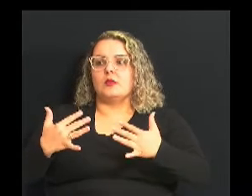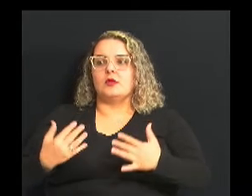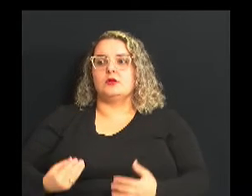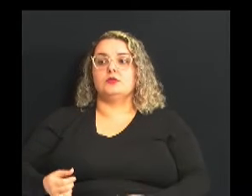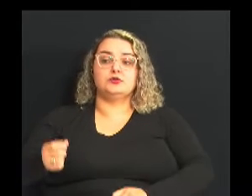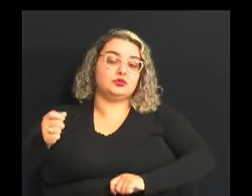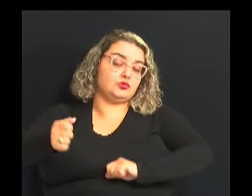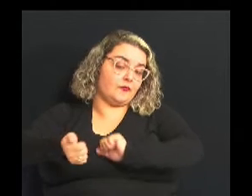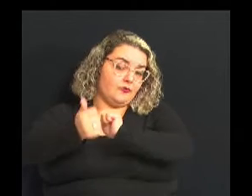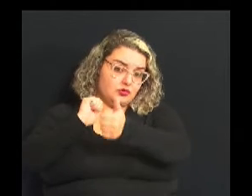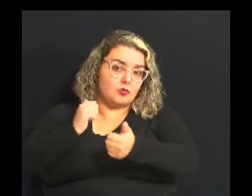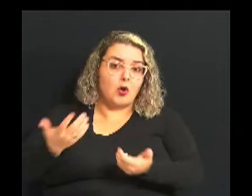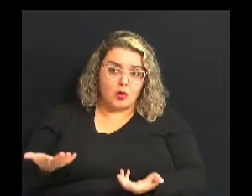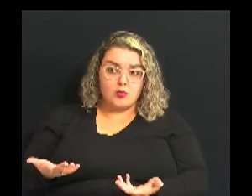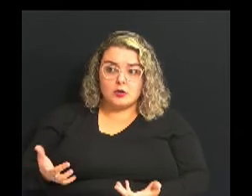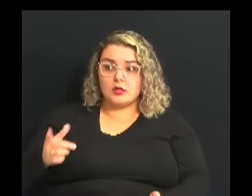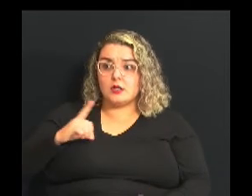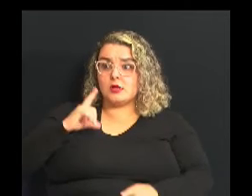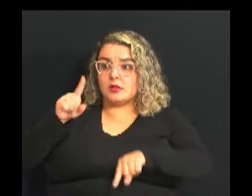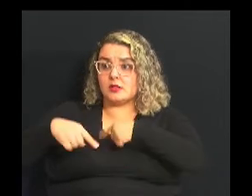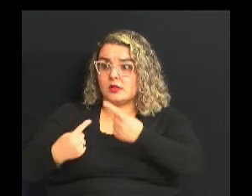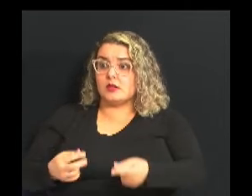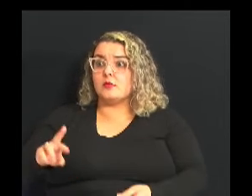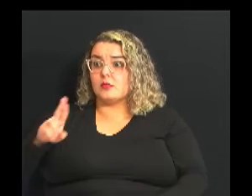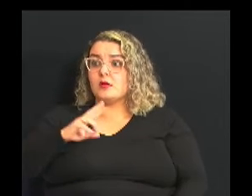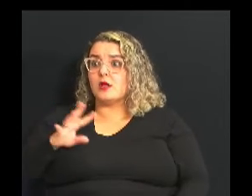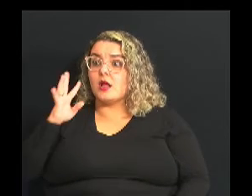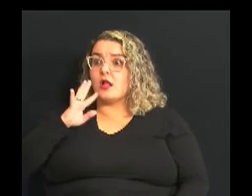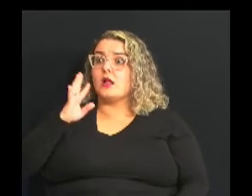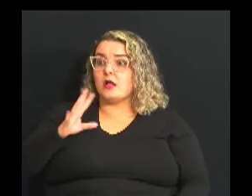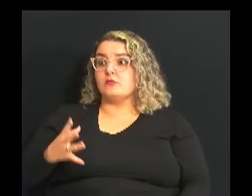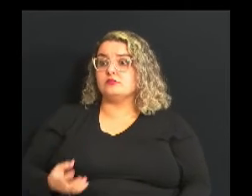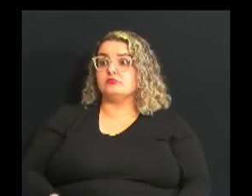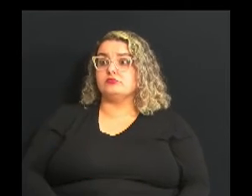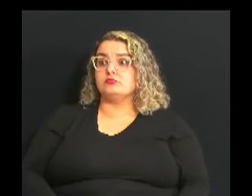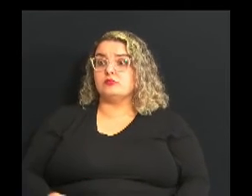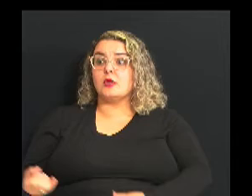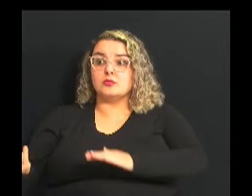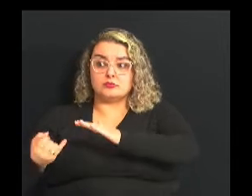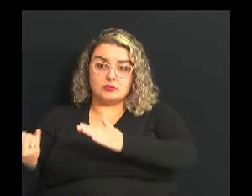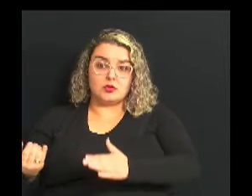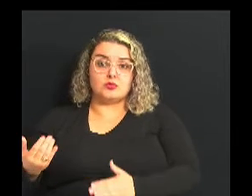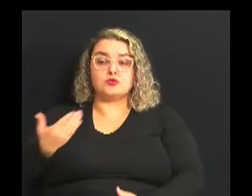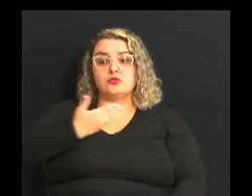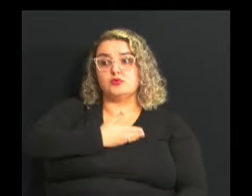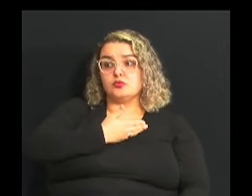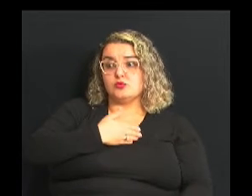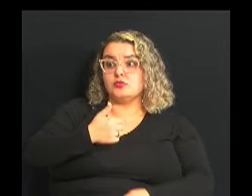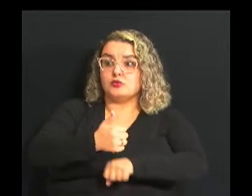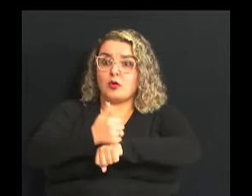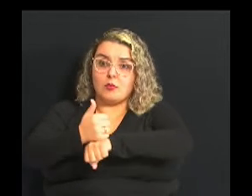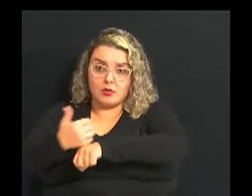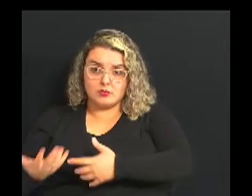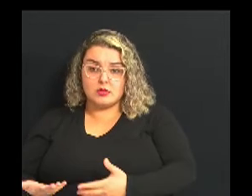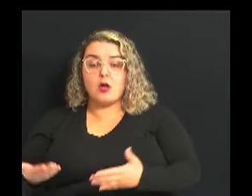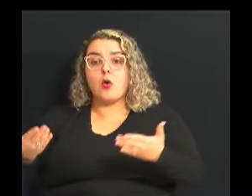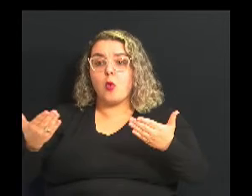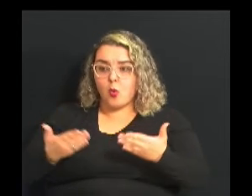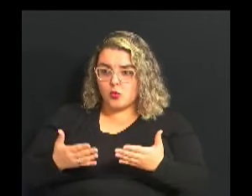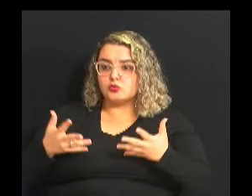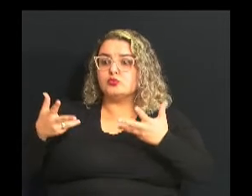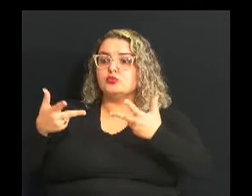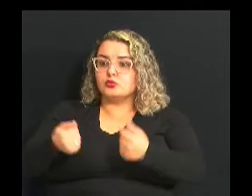futebol. E nós temos um outro retorno muito interessante, que é um retorno informal dos nossos colegas de profissão. Então, hoje, todas